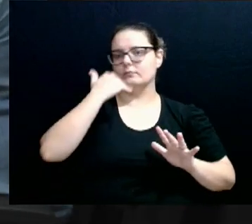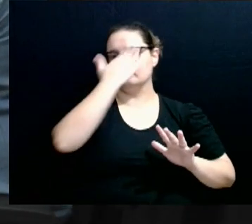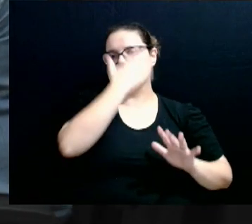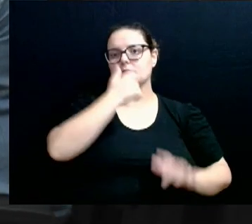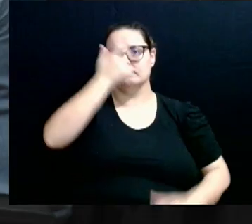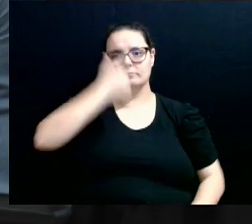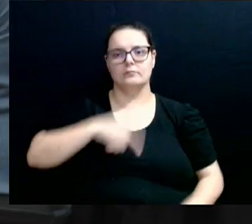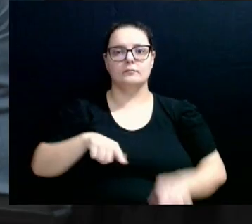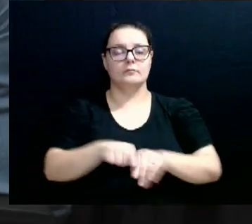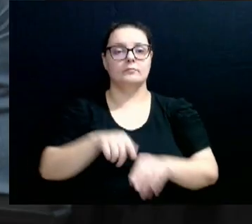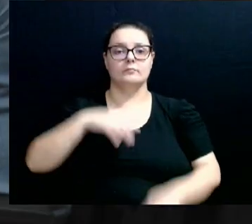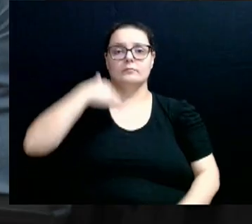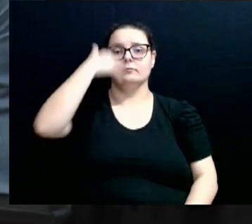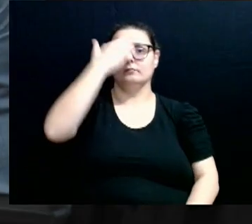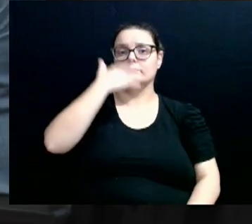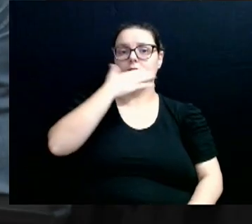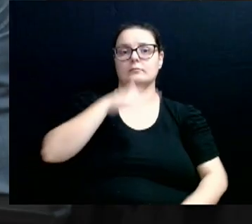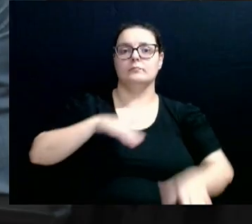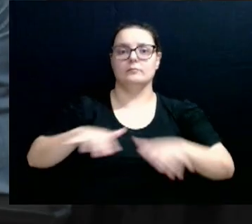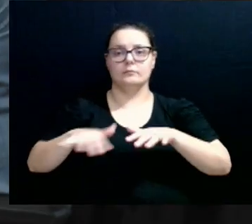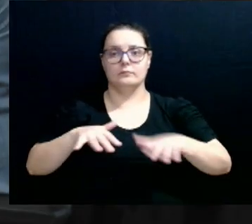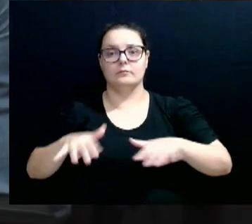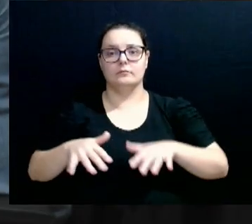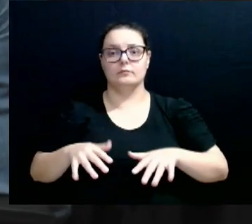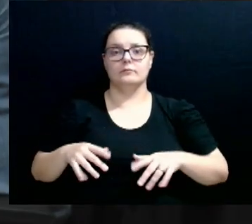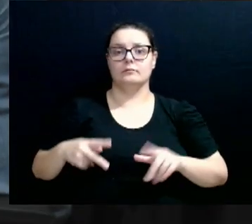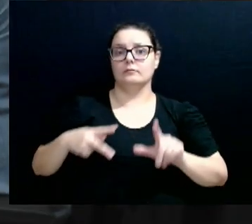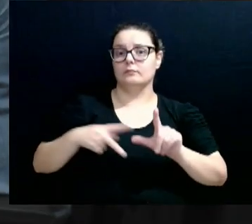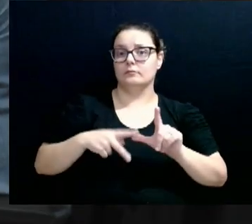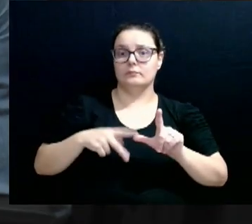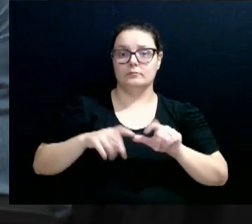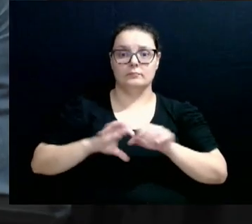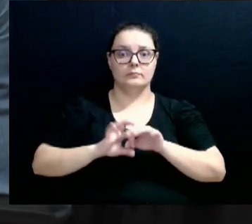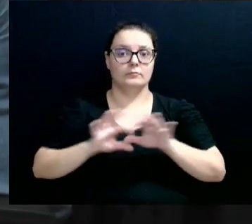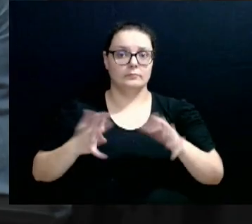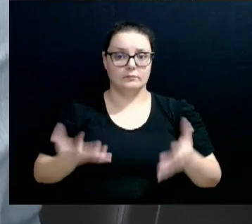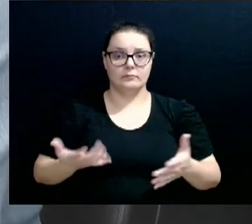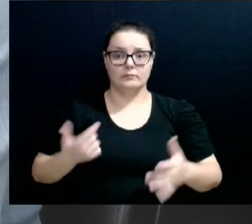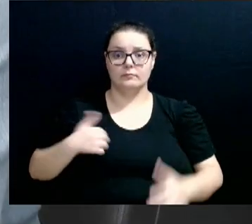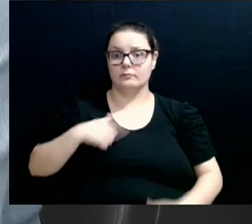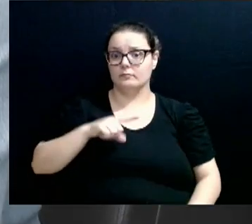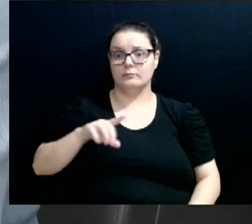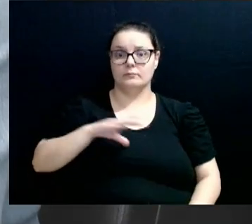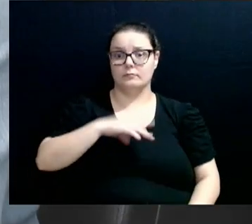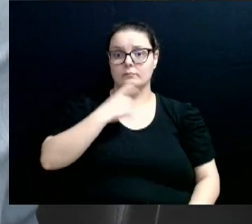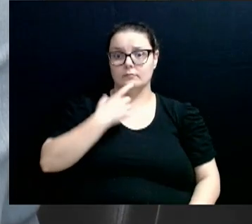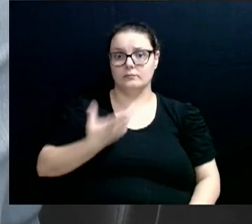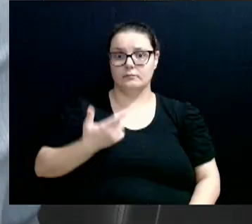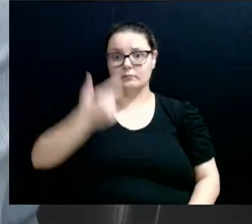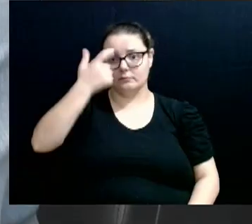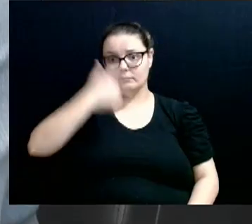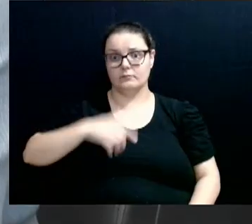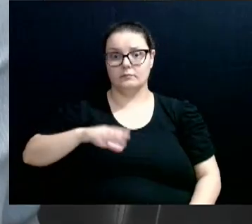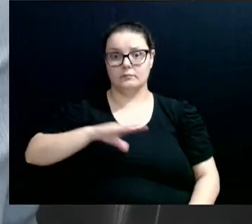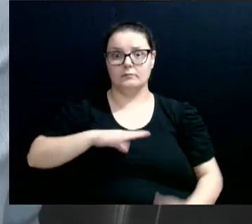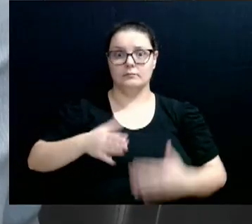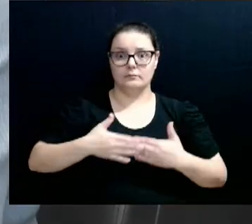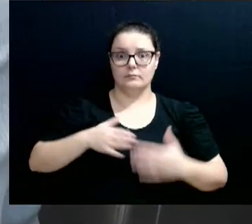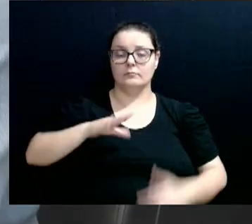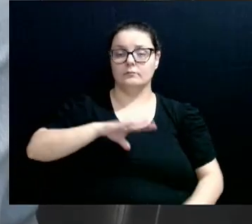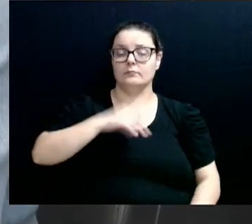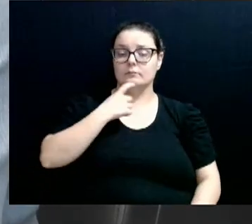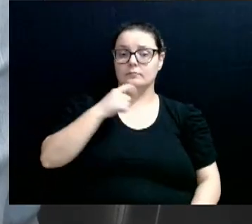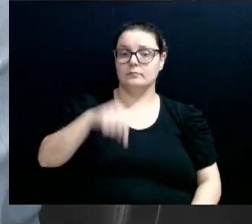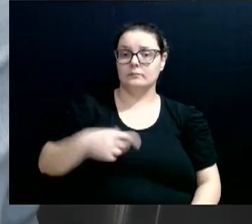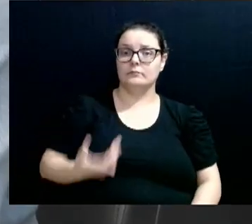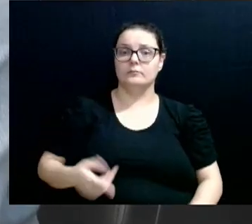né? Movimento pelo passe livre, embora eu não seja de Campinas, eu sou de Ribeirão Preto, mas em Campinas também foi um